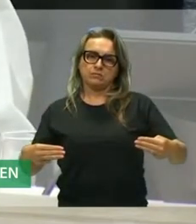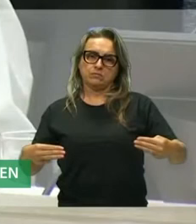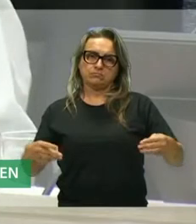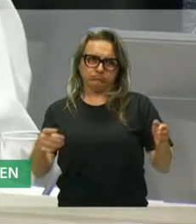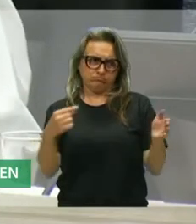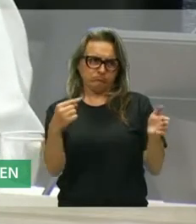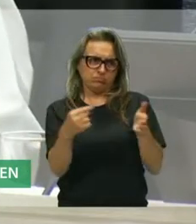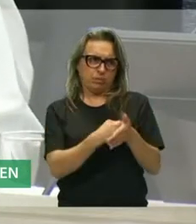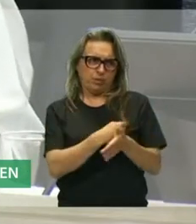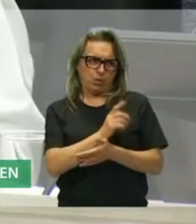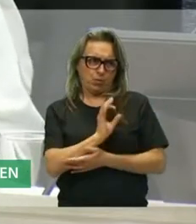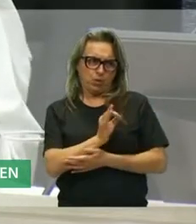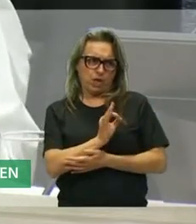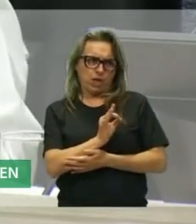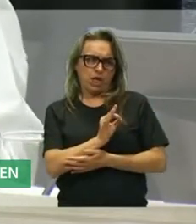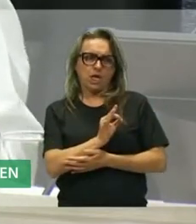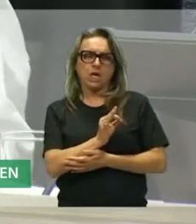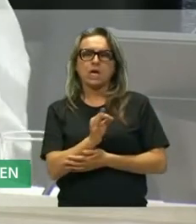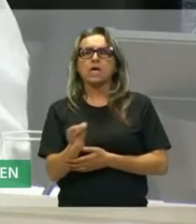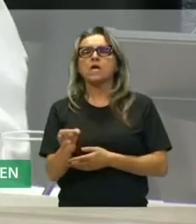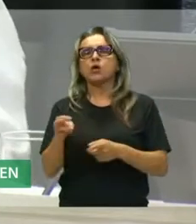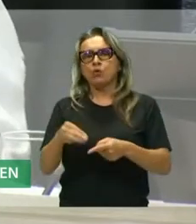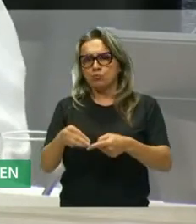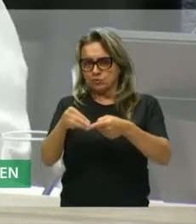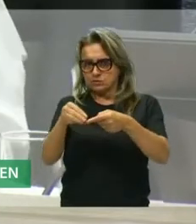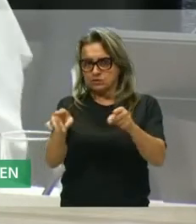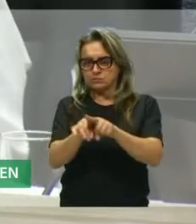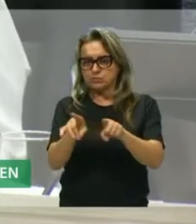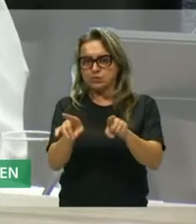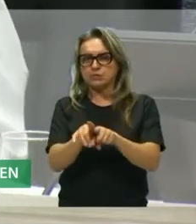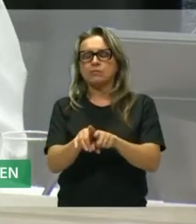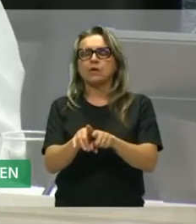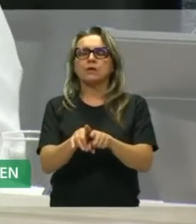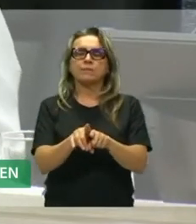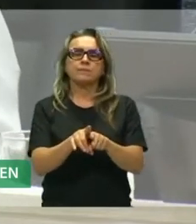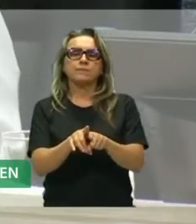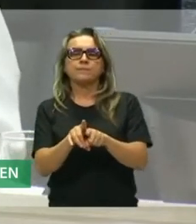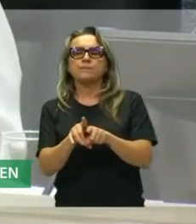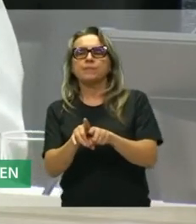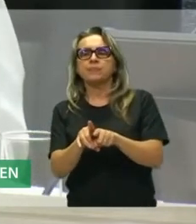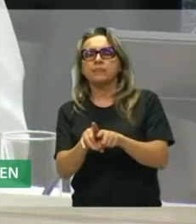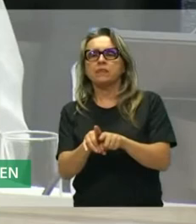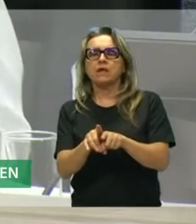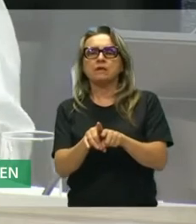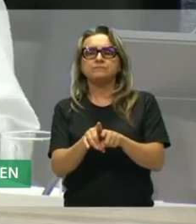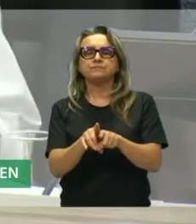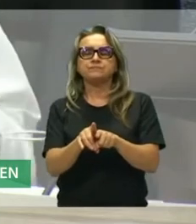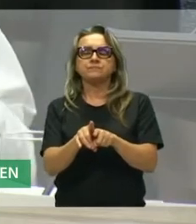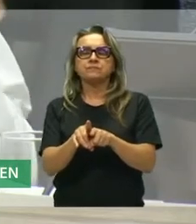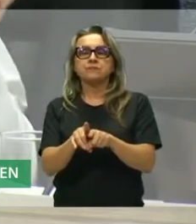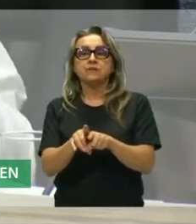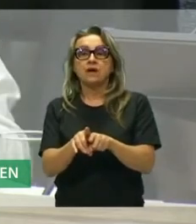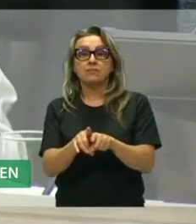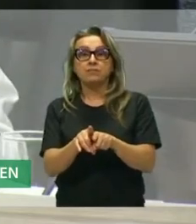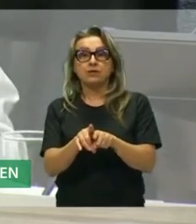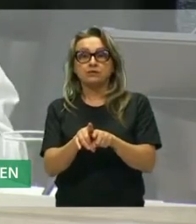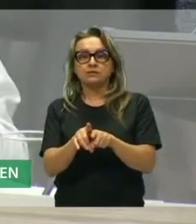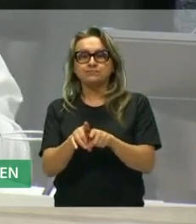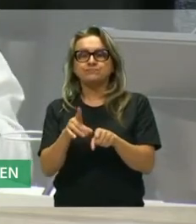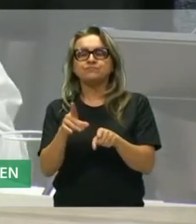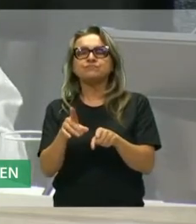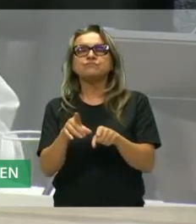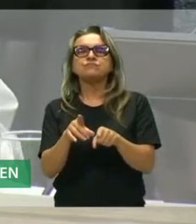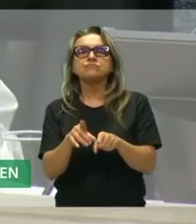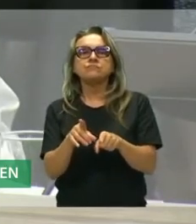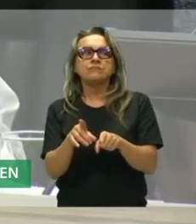do município, que o município, além disso, ainda aporta, do município mesmo de Itajaí, o pró-hospital, que é da